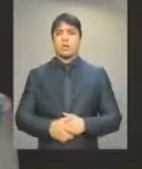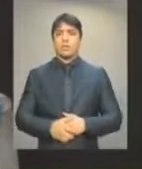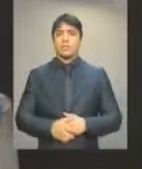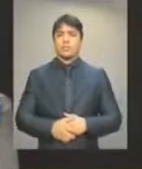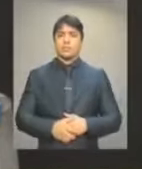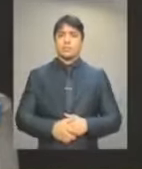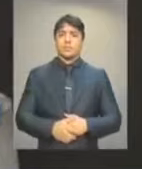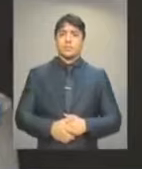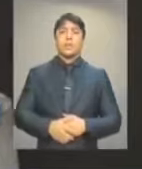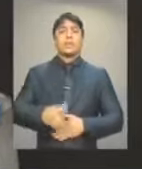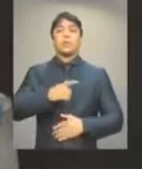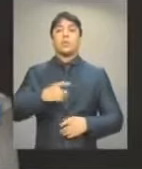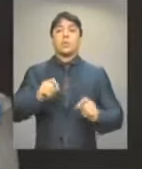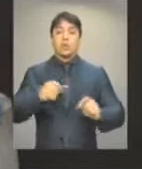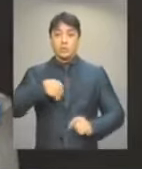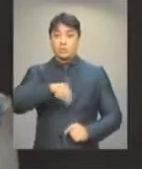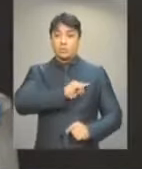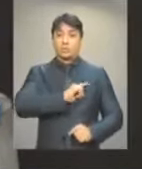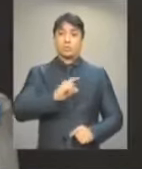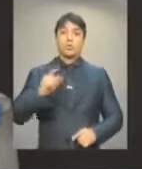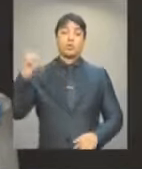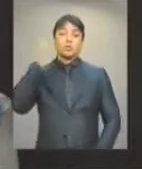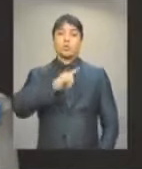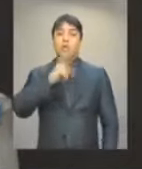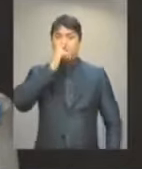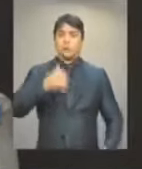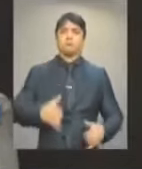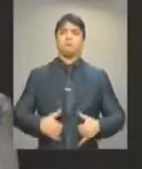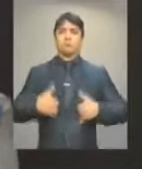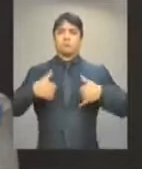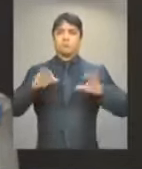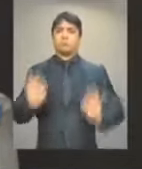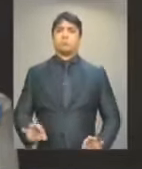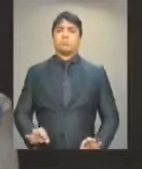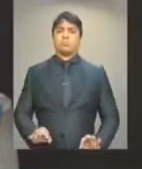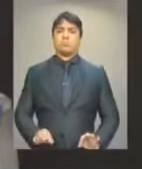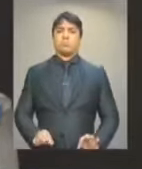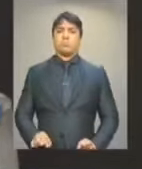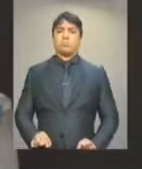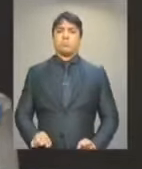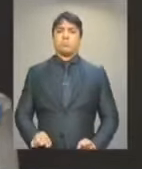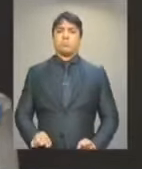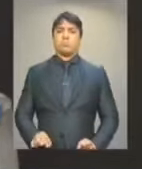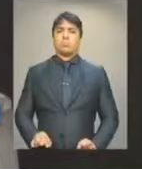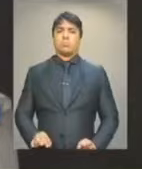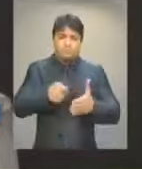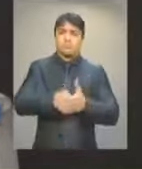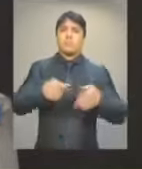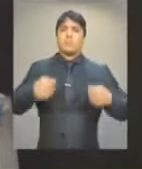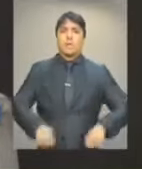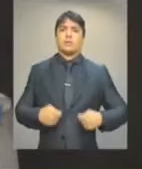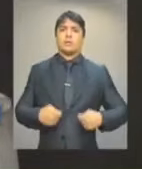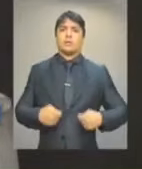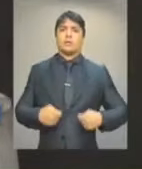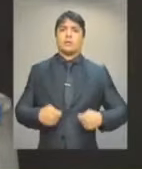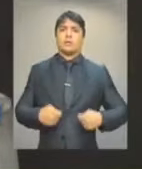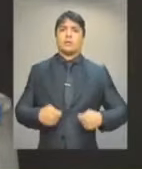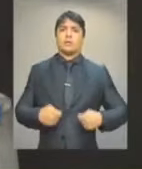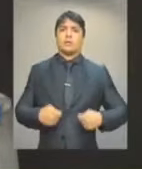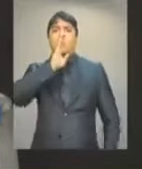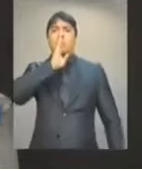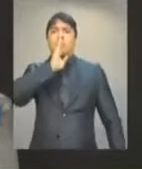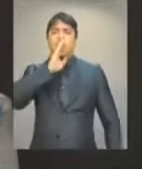pandemia nos obriga é que nós possamos ser altivos, corajosos, audaciosos, que nós não